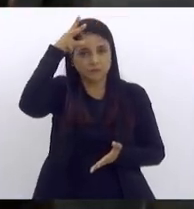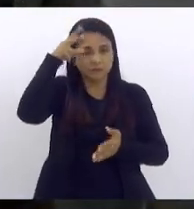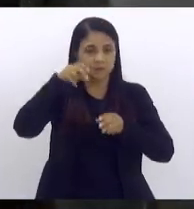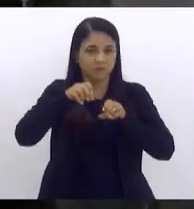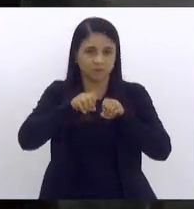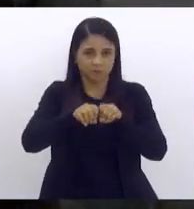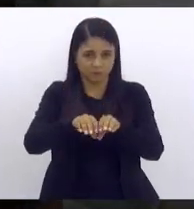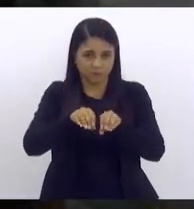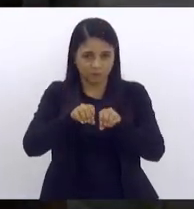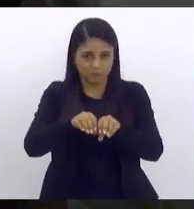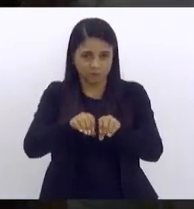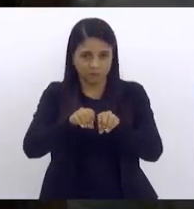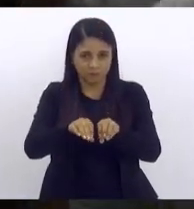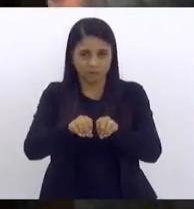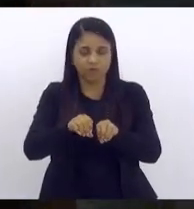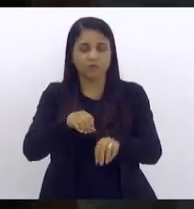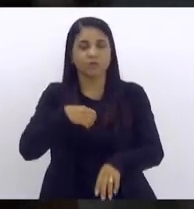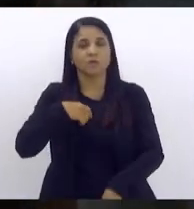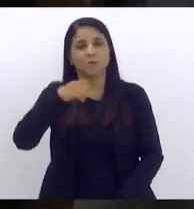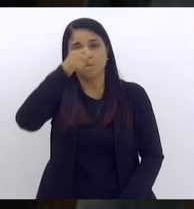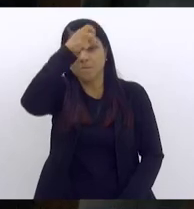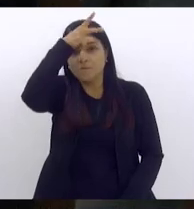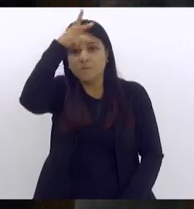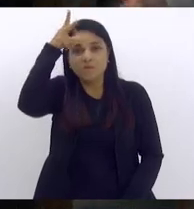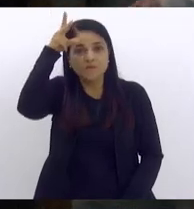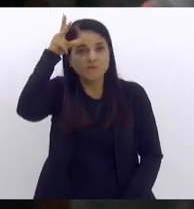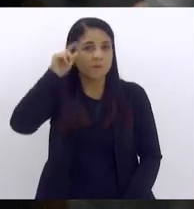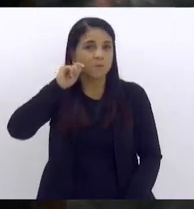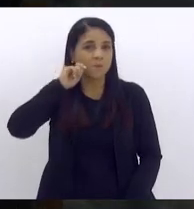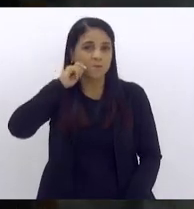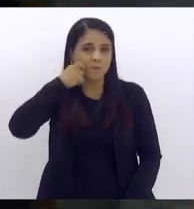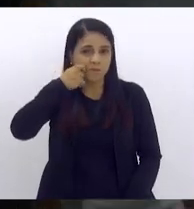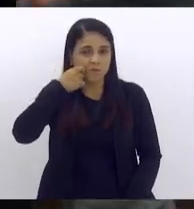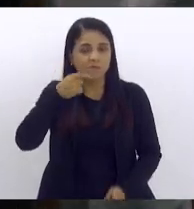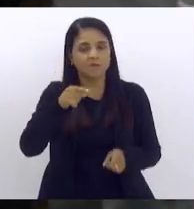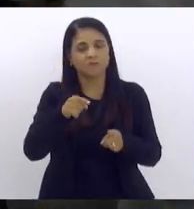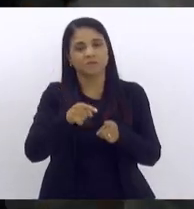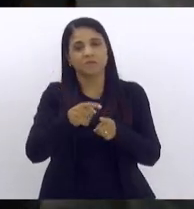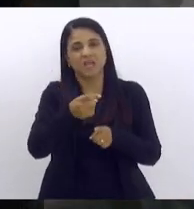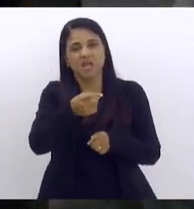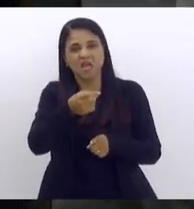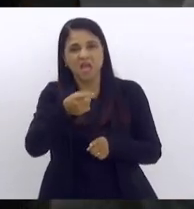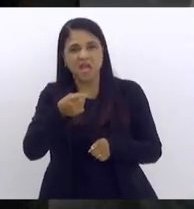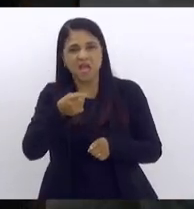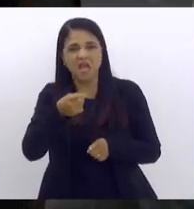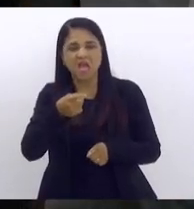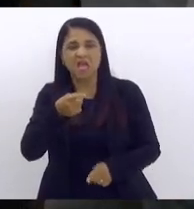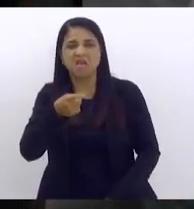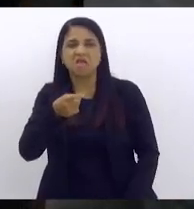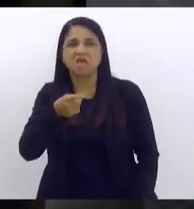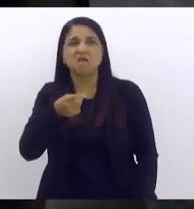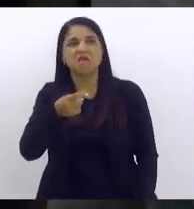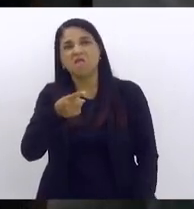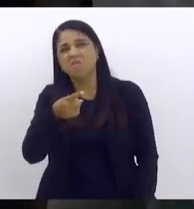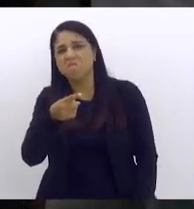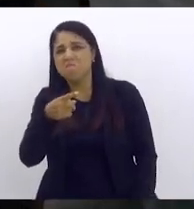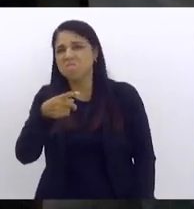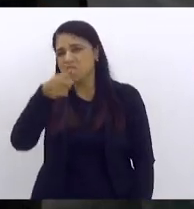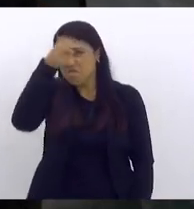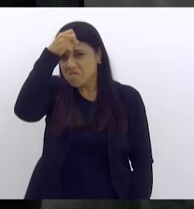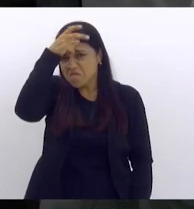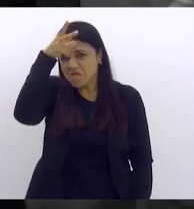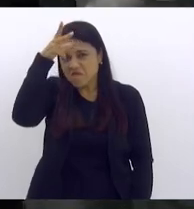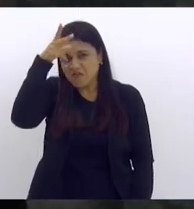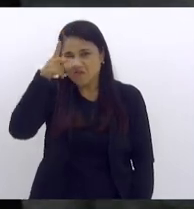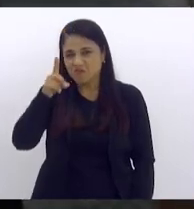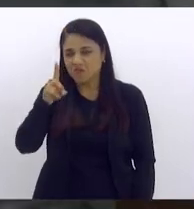Educação do senhor Eduardo Paes, ex-prefeito do Rio de Janeiro, e do senhor